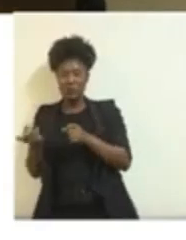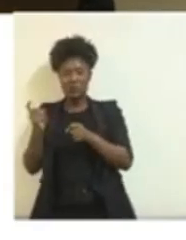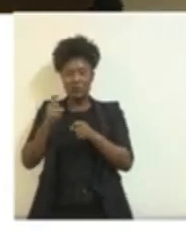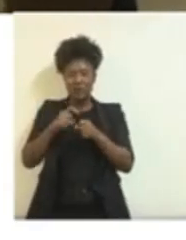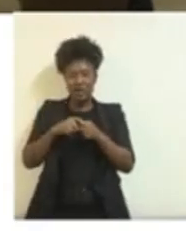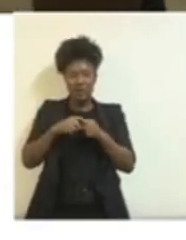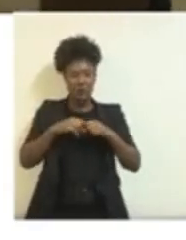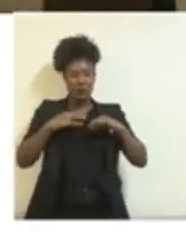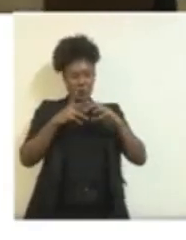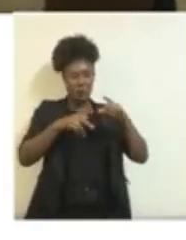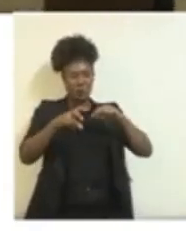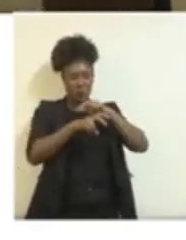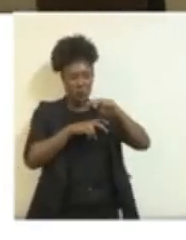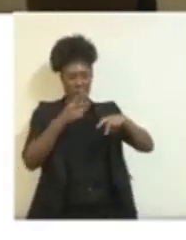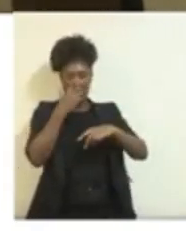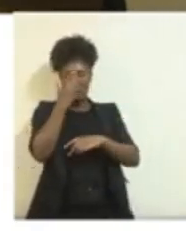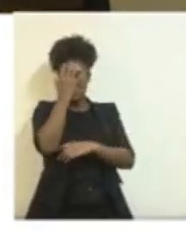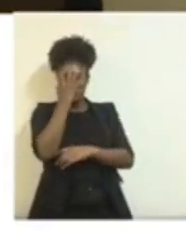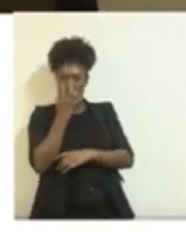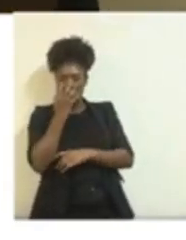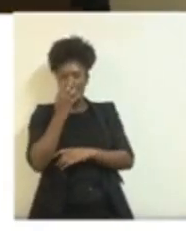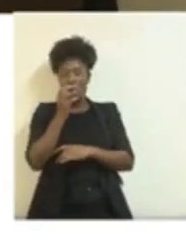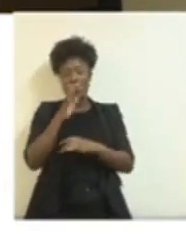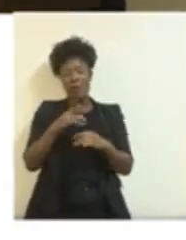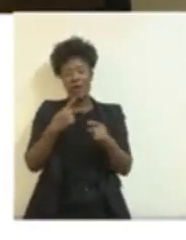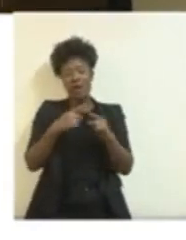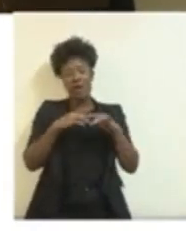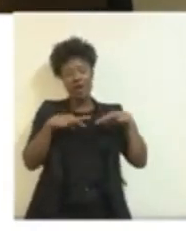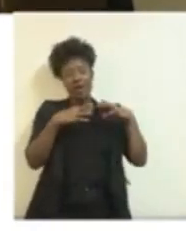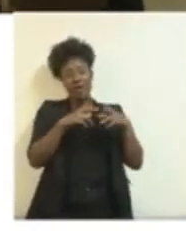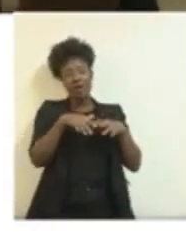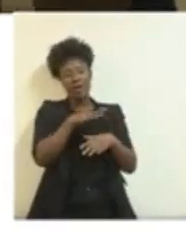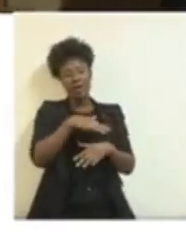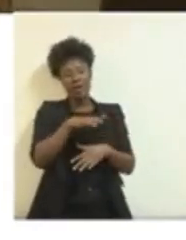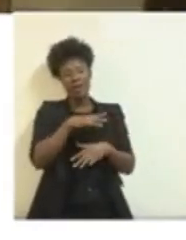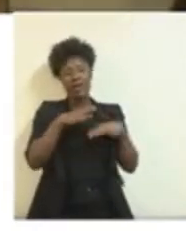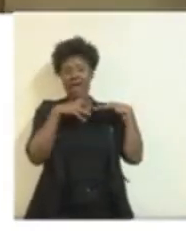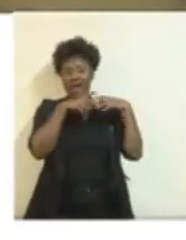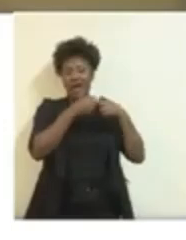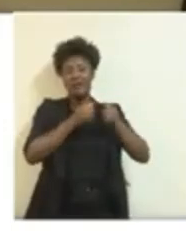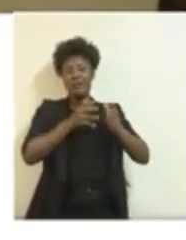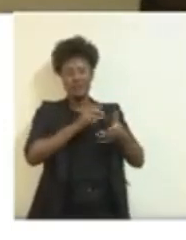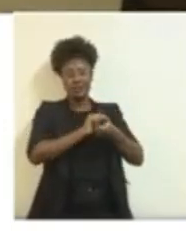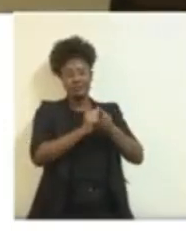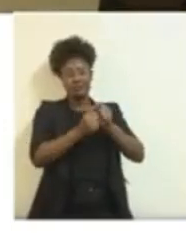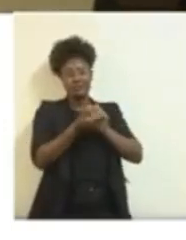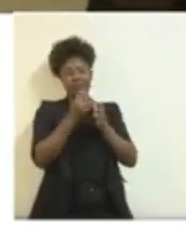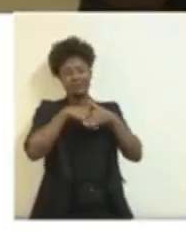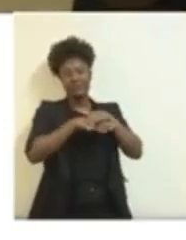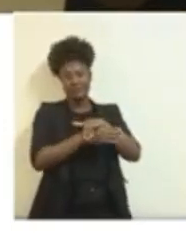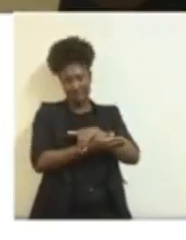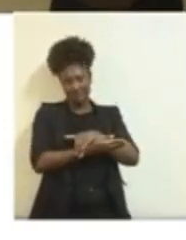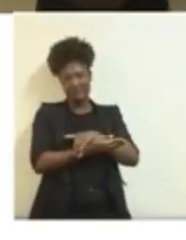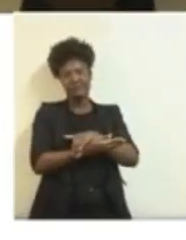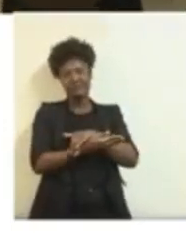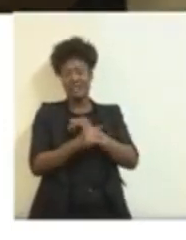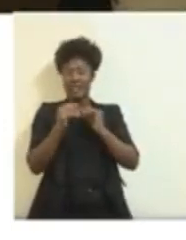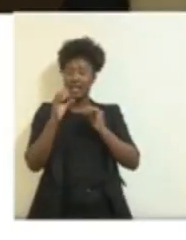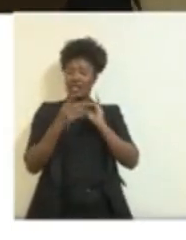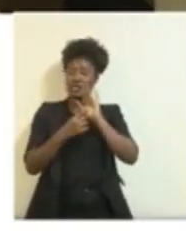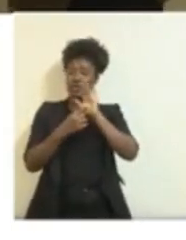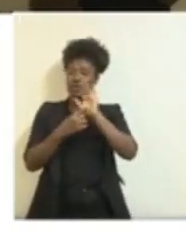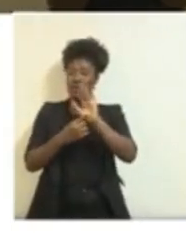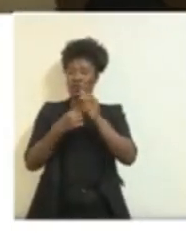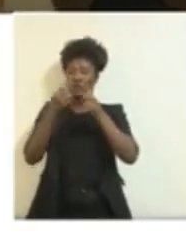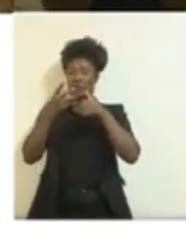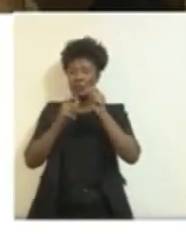bem. Né? Então, por isso, né, eu não vou me deter aqui, mas é um artigo mostrando aí que o Pampa justamente